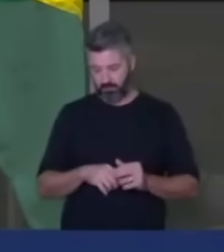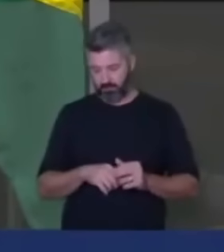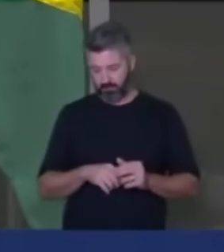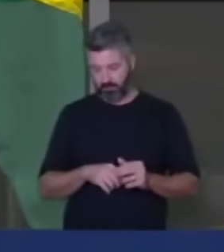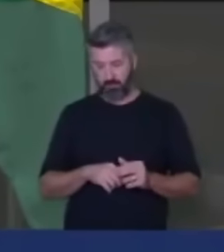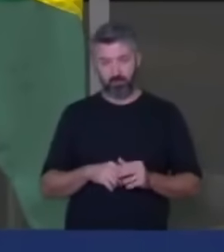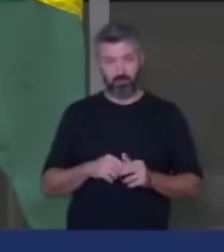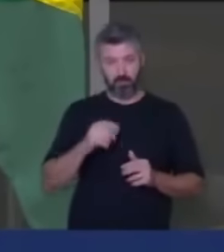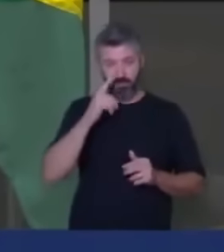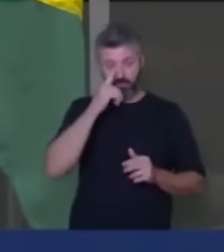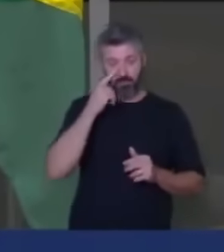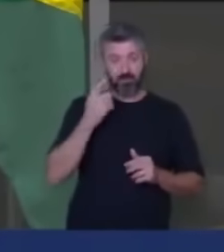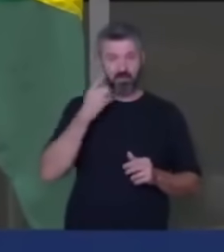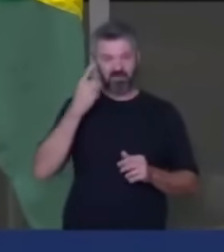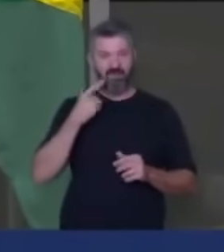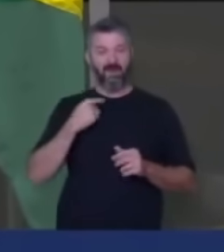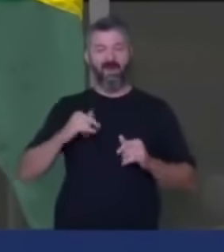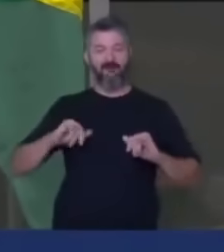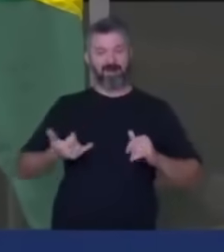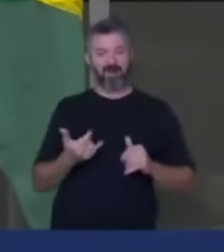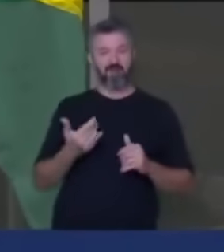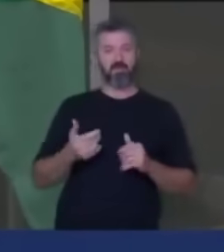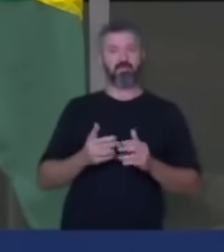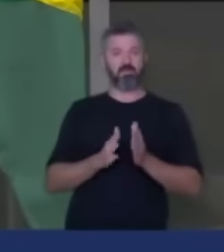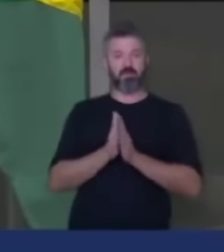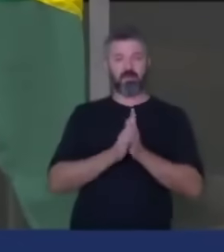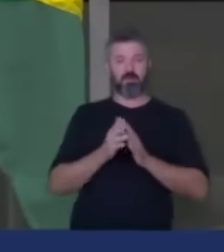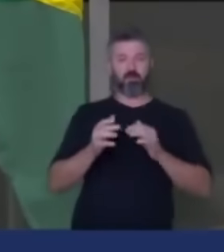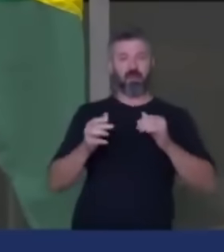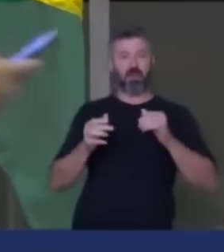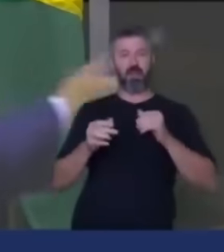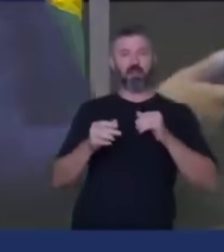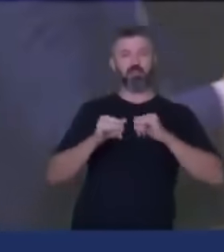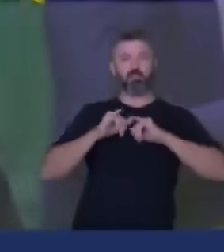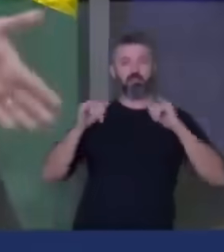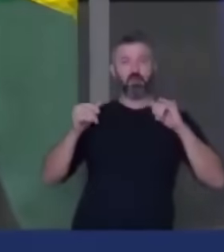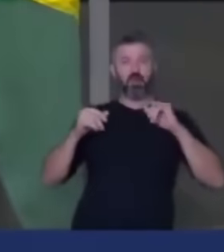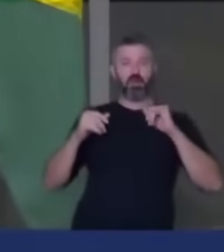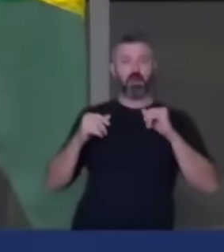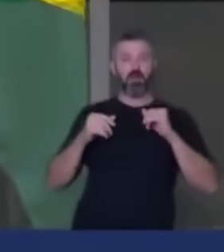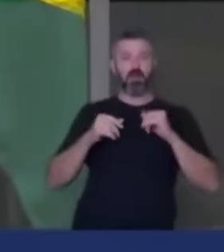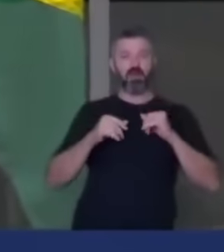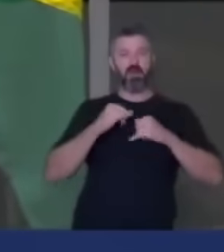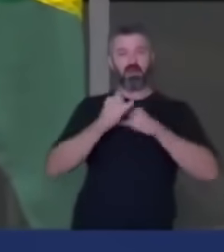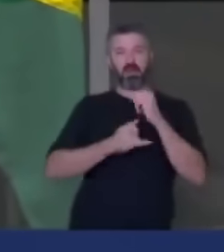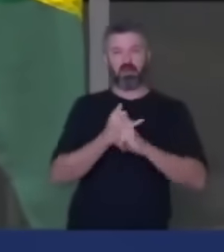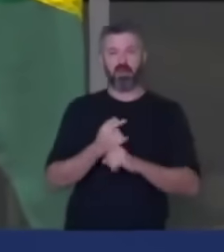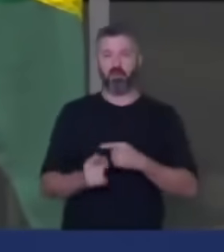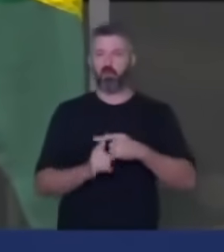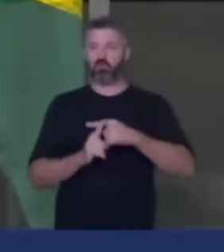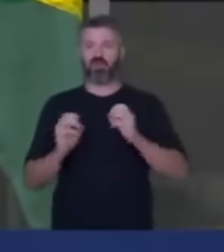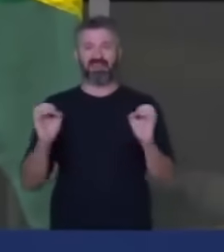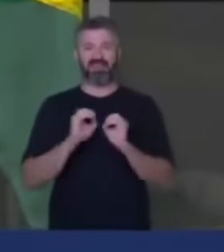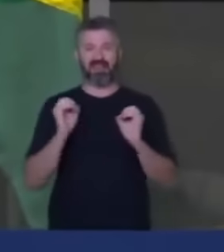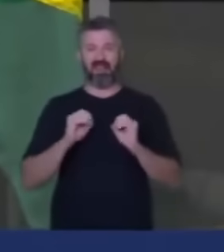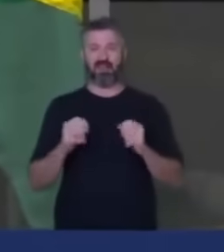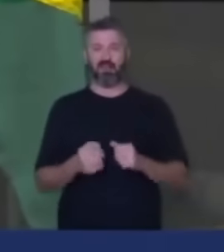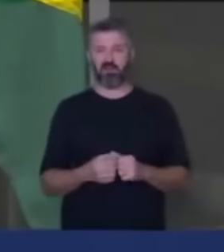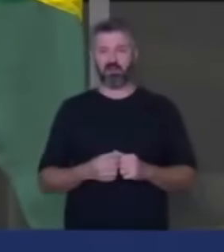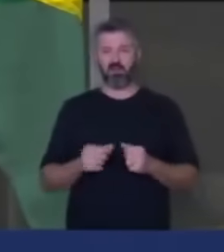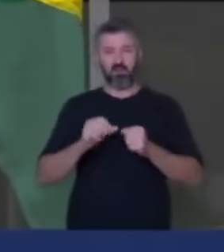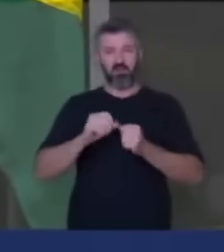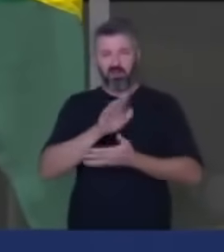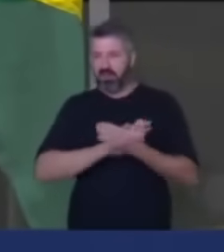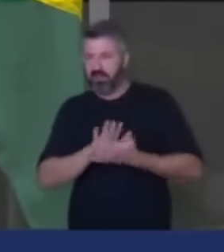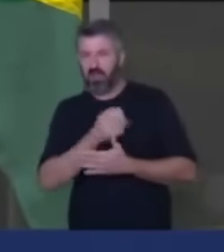para tentar se promover na internet não tem uma ação positiva aqui no Congresso não faz nada de